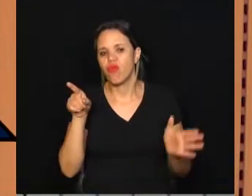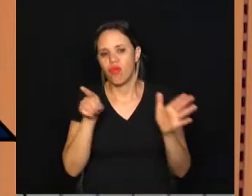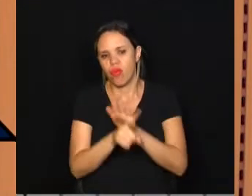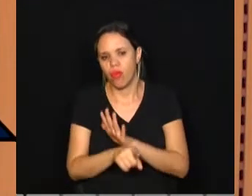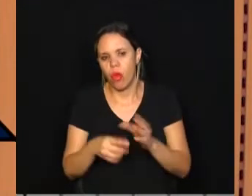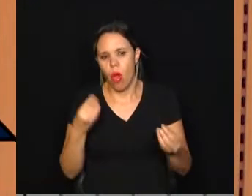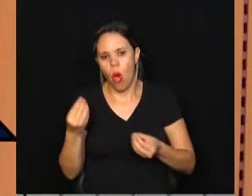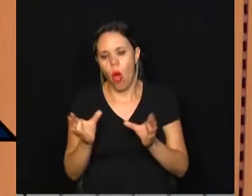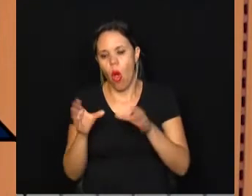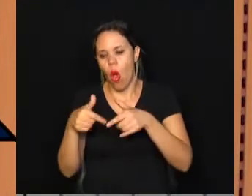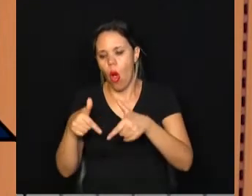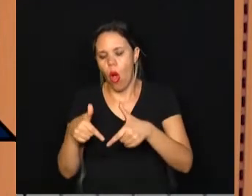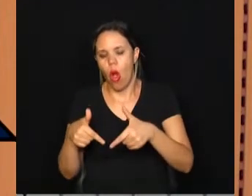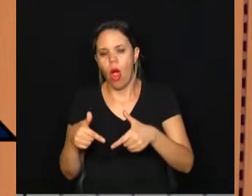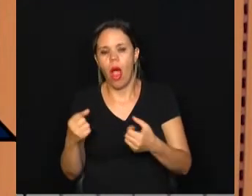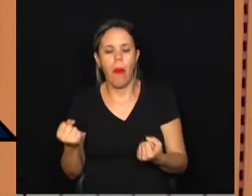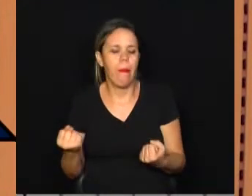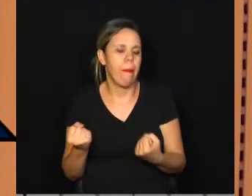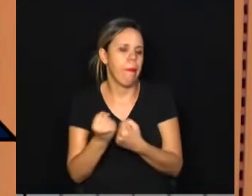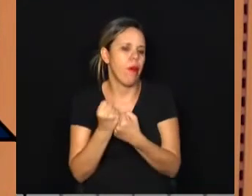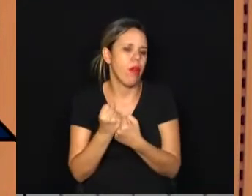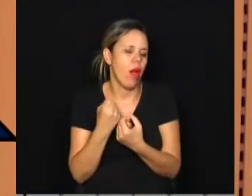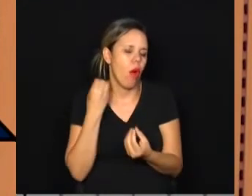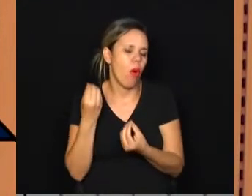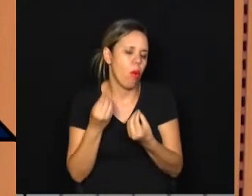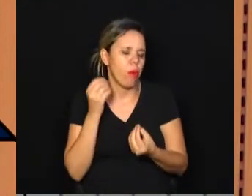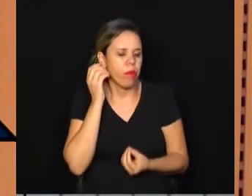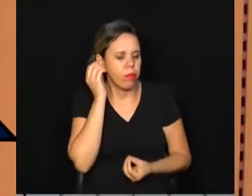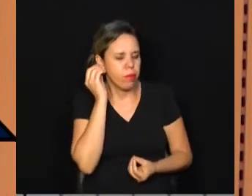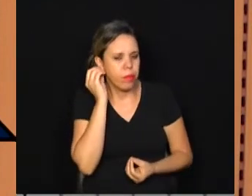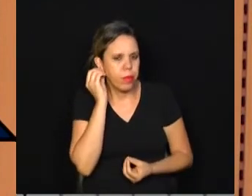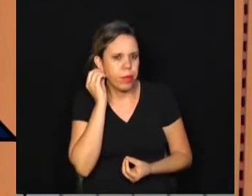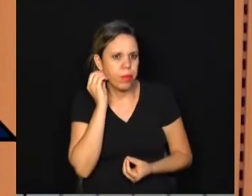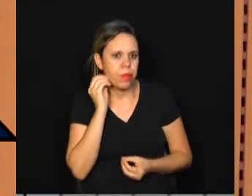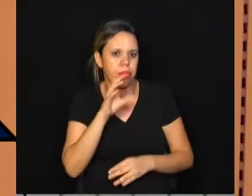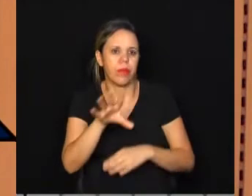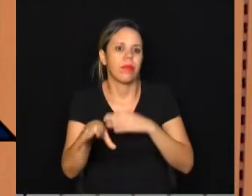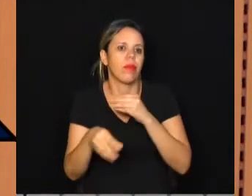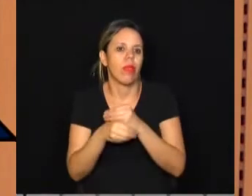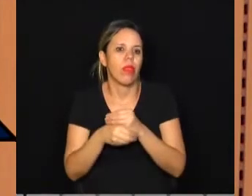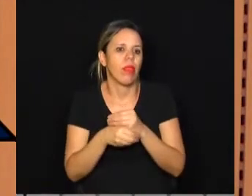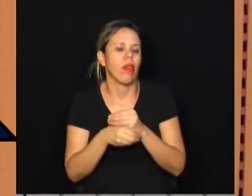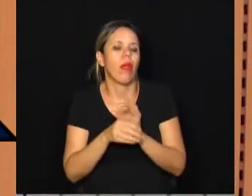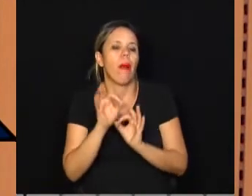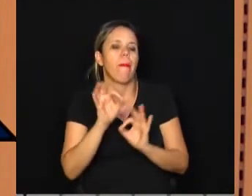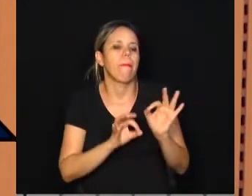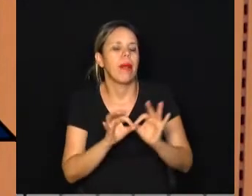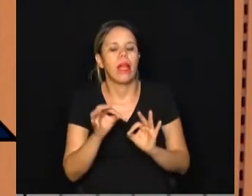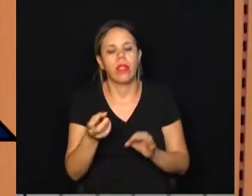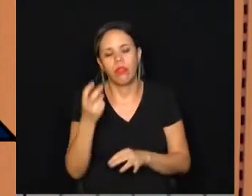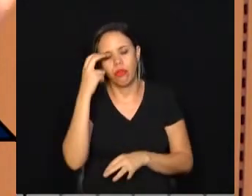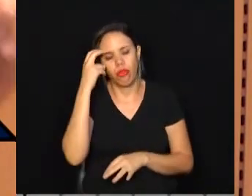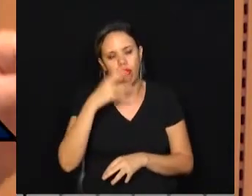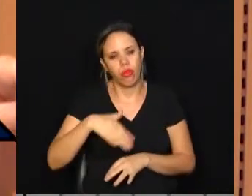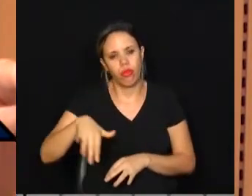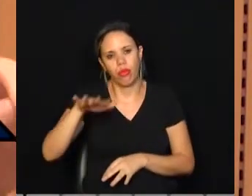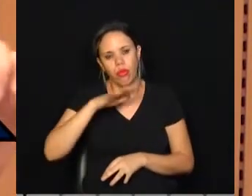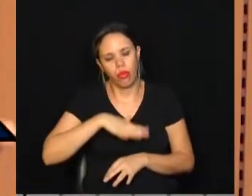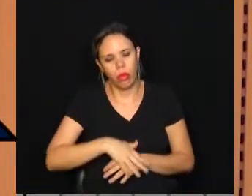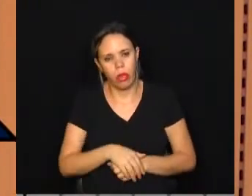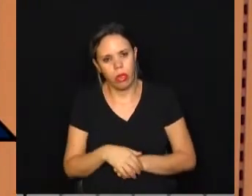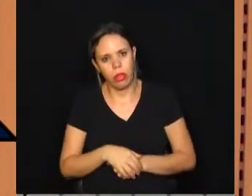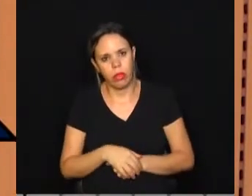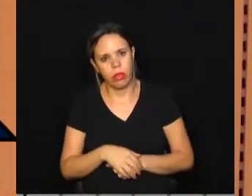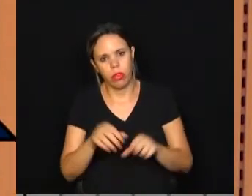a comissão pode apoiar para a implementação do plano de cultura e